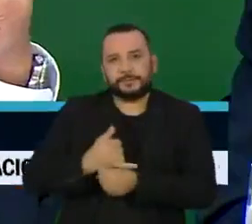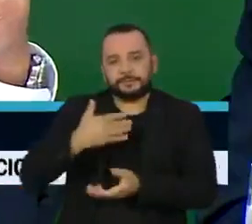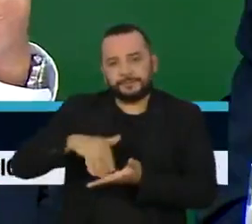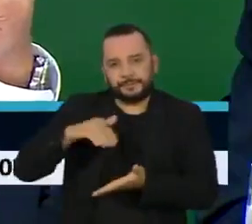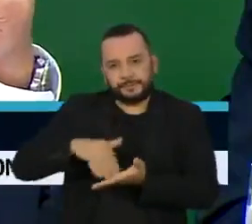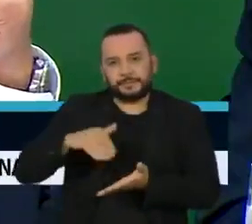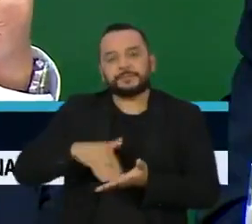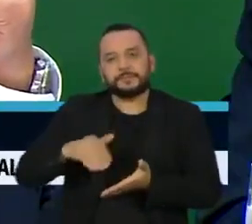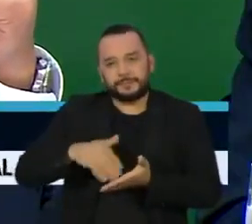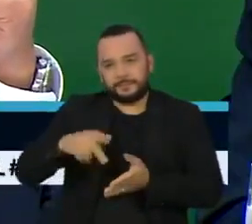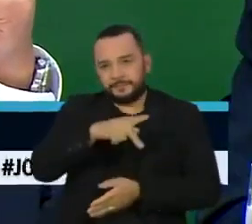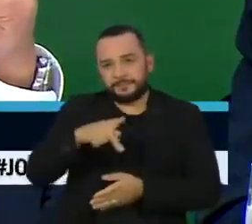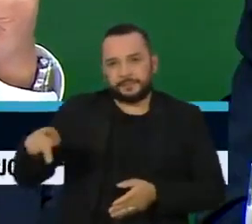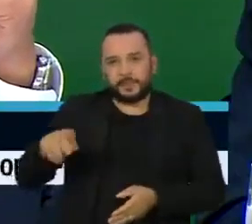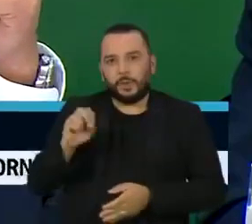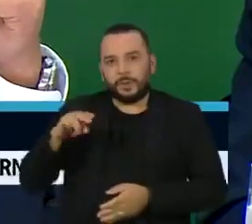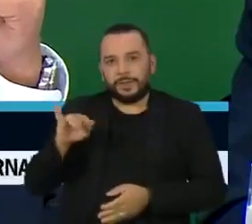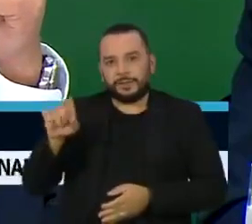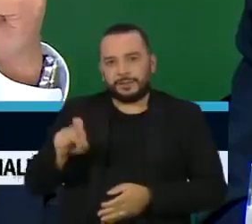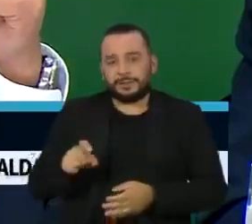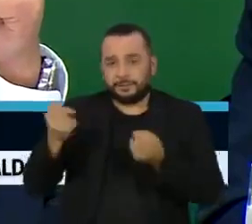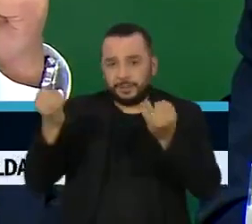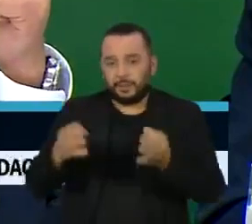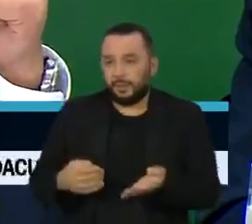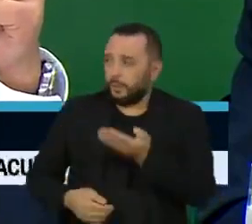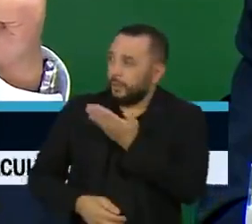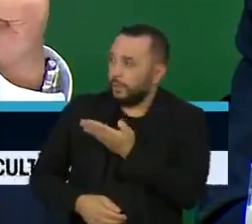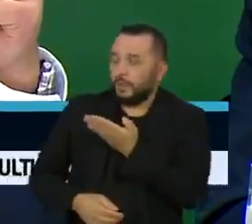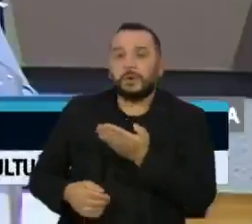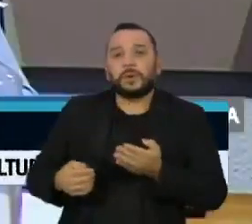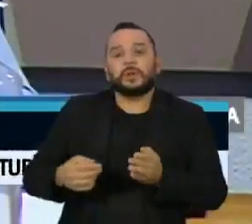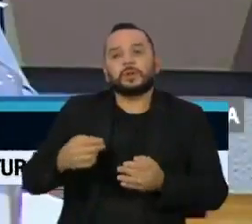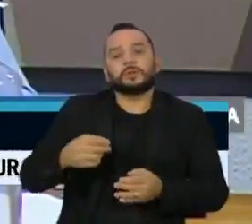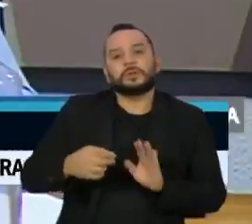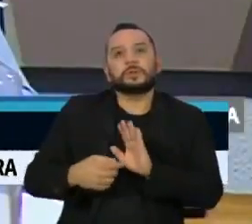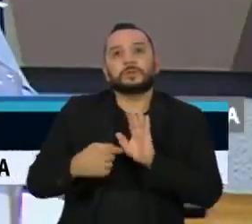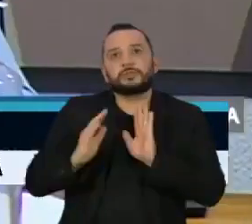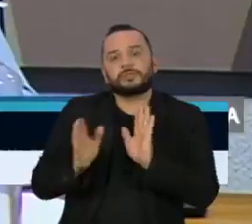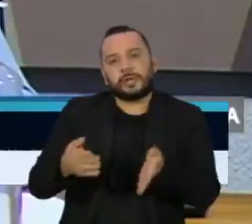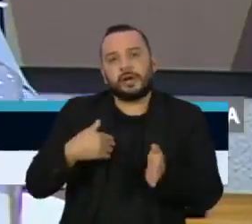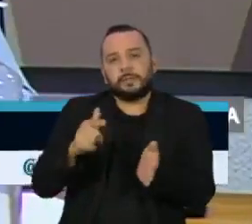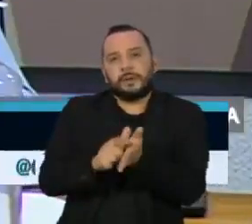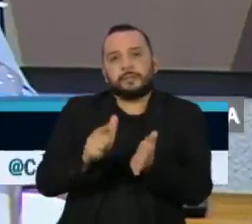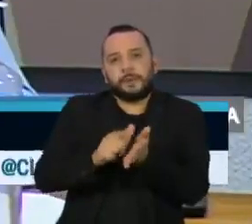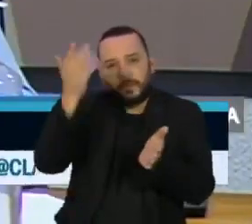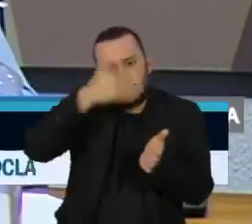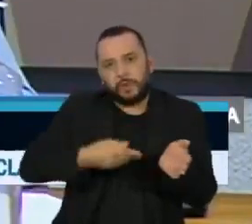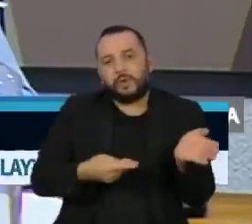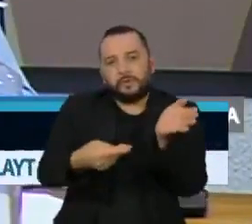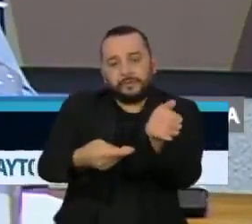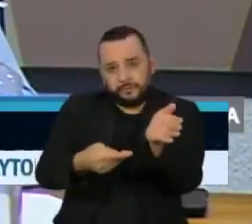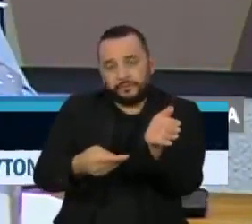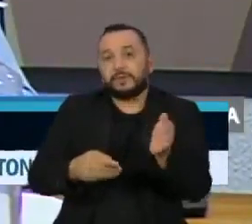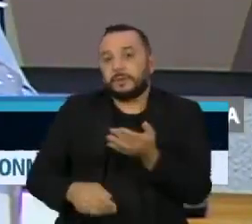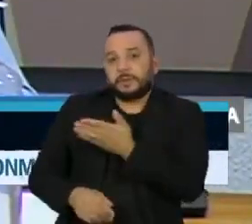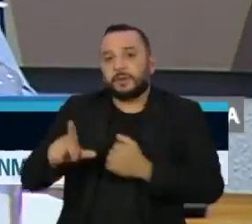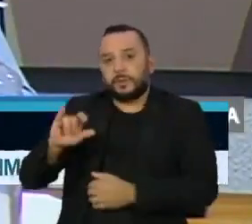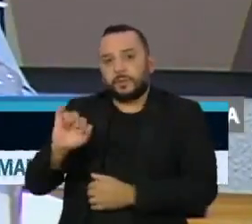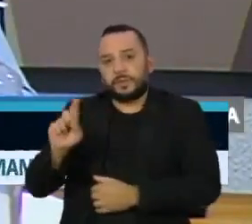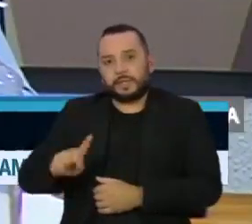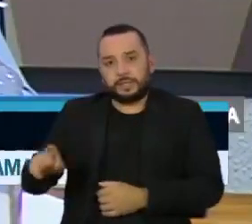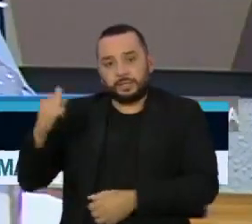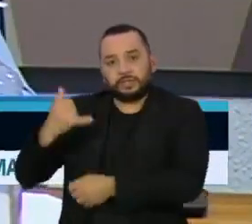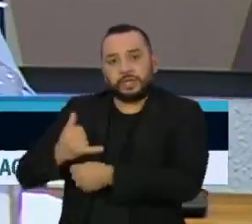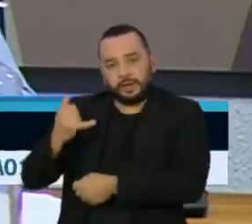Onyx Lorenzoni, afirmou que a nota fiscal apresentada como prova por Luiz Ricardo Miranda, chefe de importação